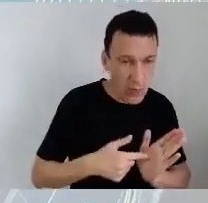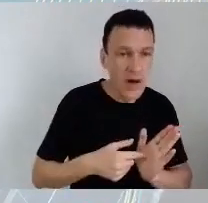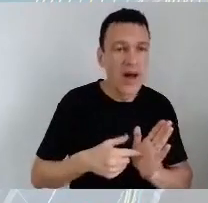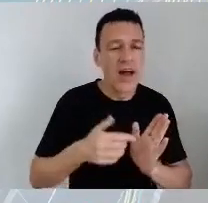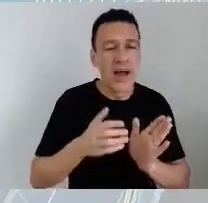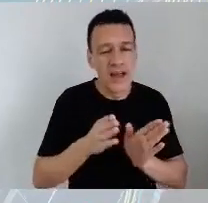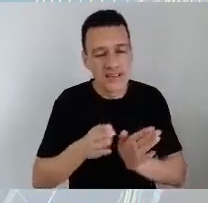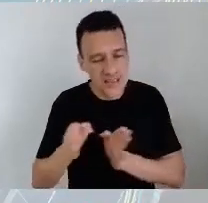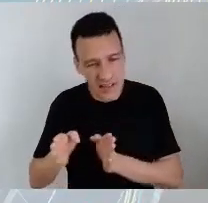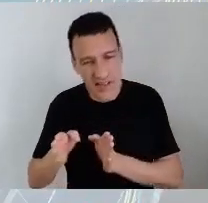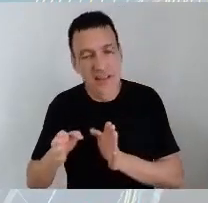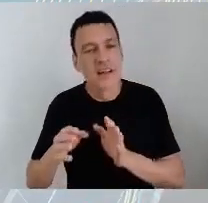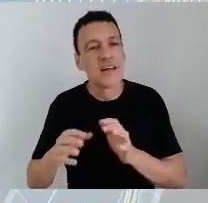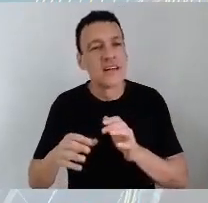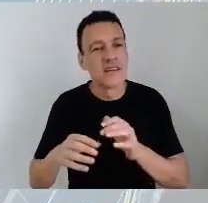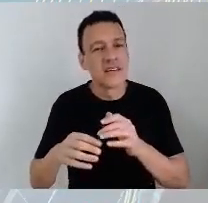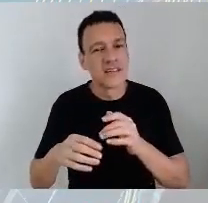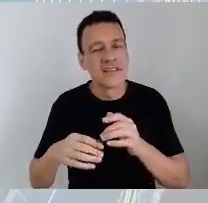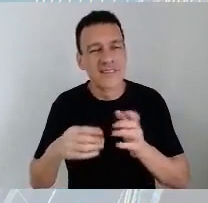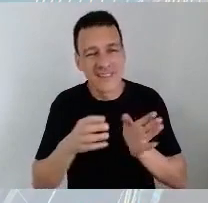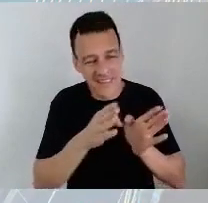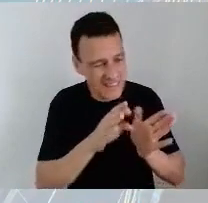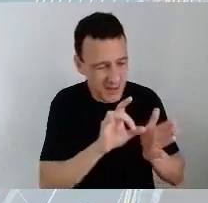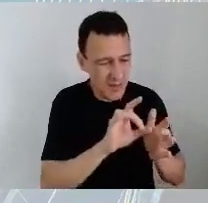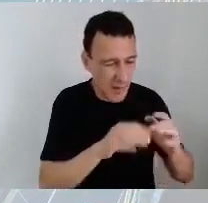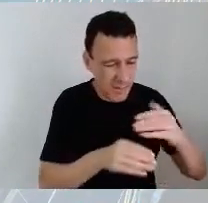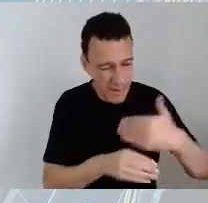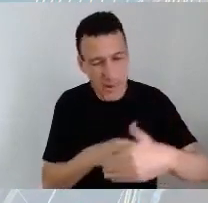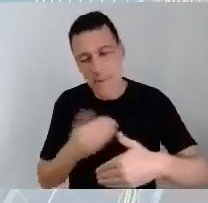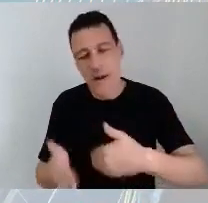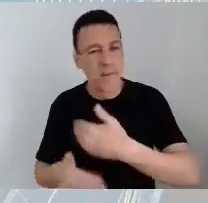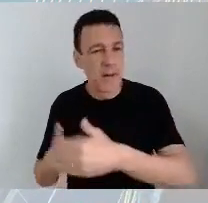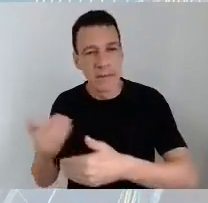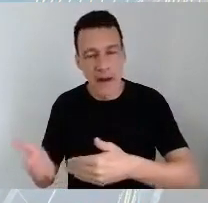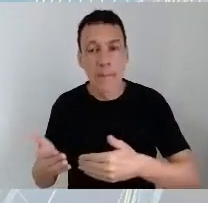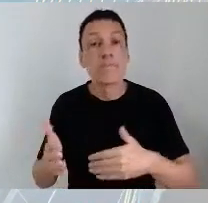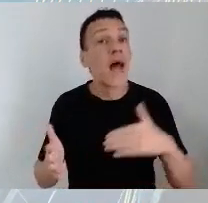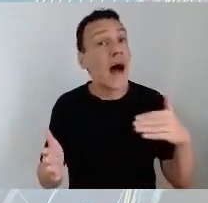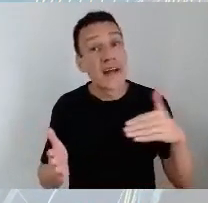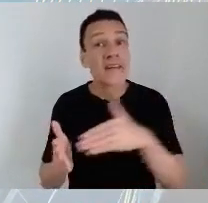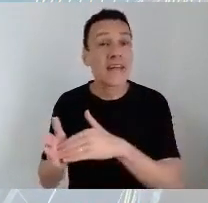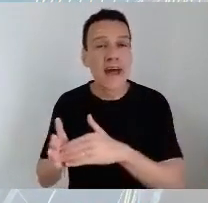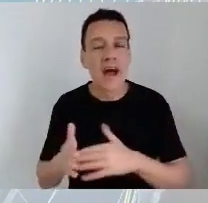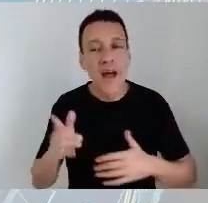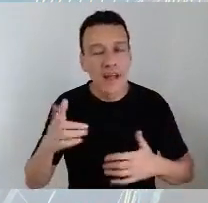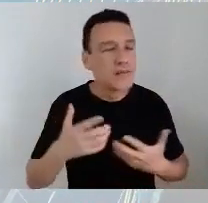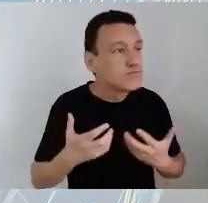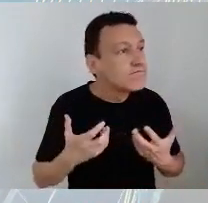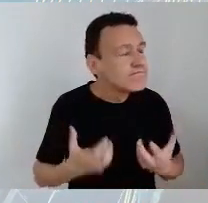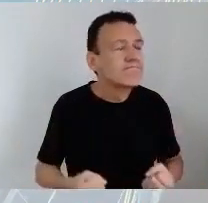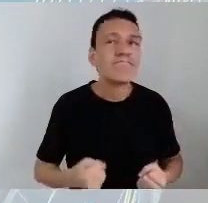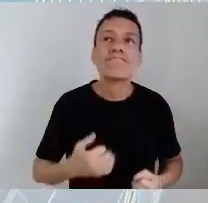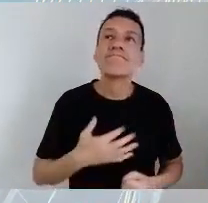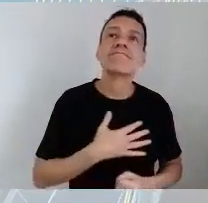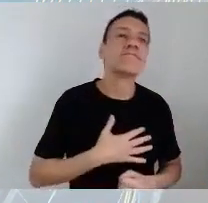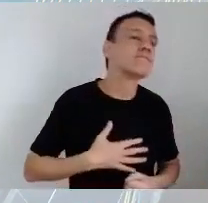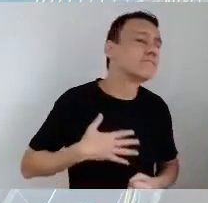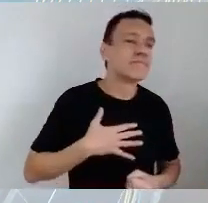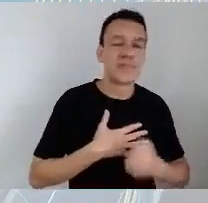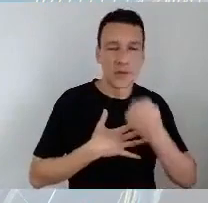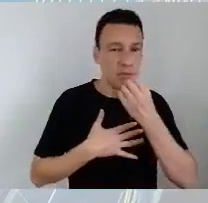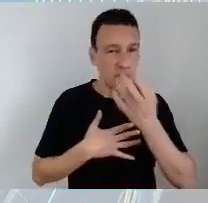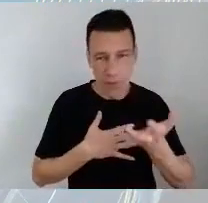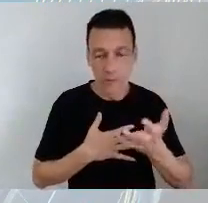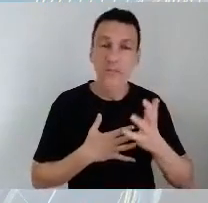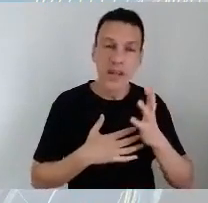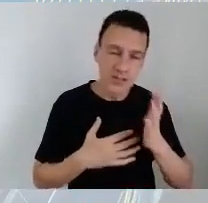momento, o lugar ideal do cliente, né? Quando ele já passou por todas as etapas ali do funil e ele é um